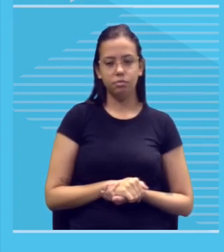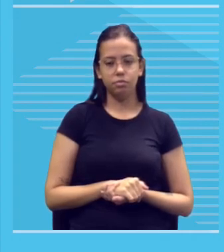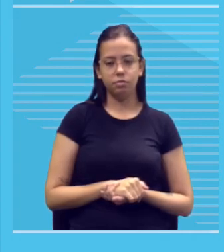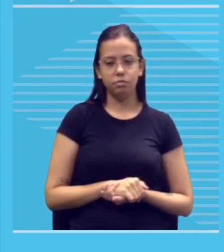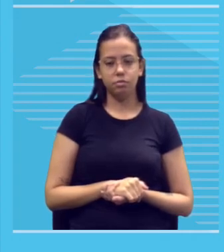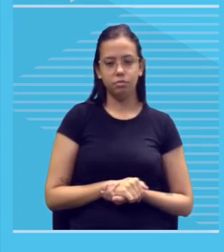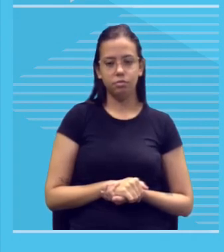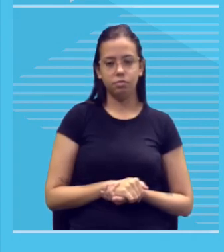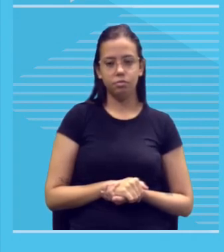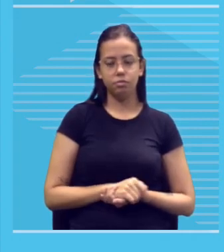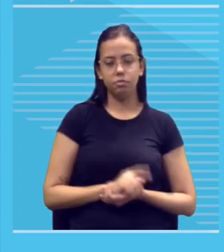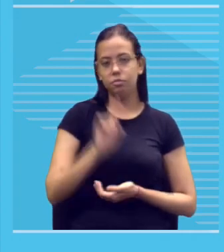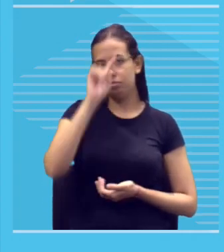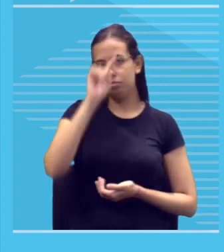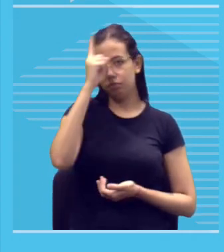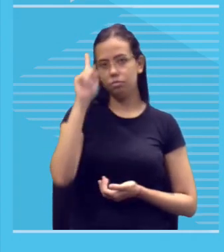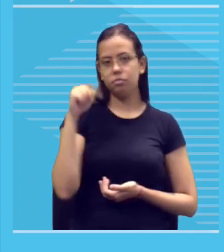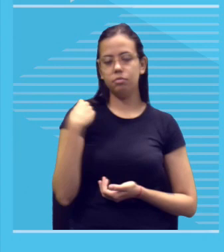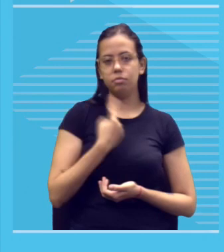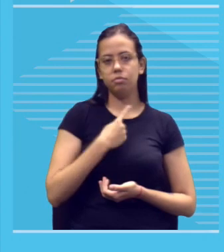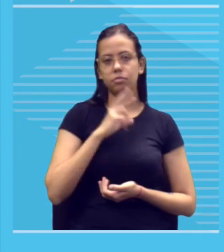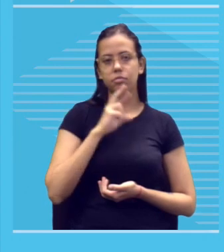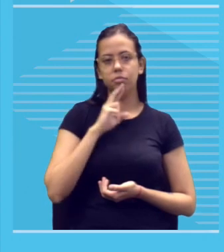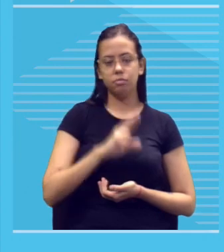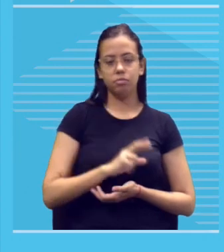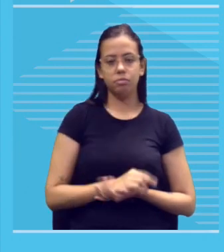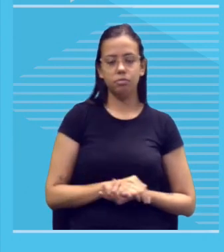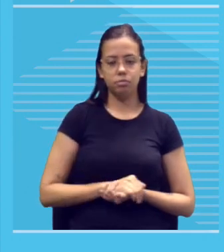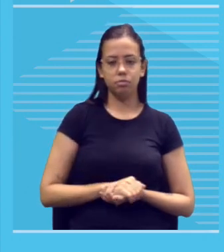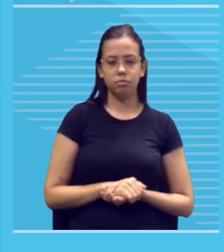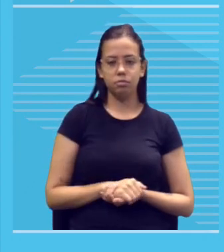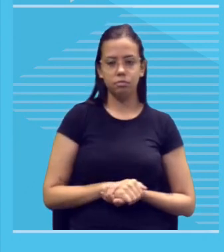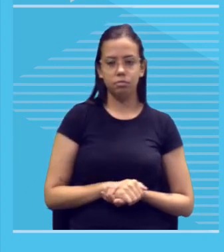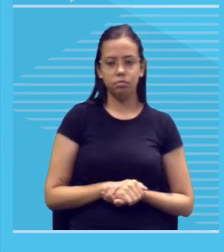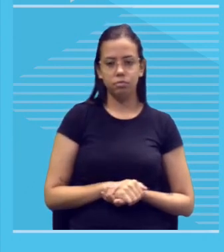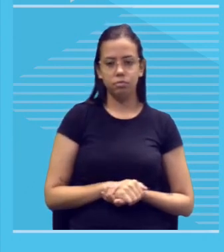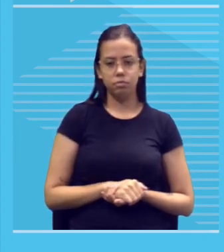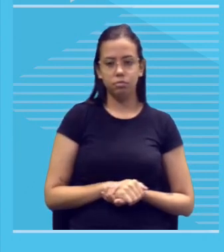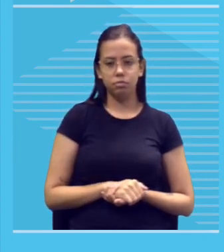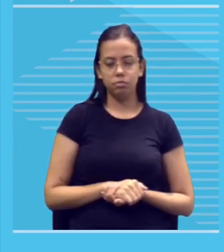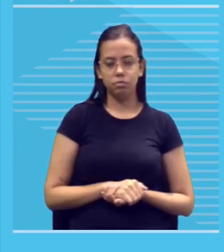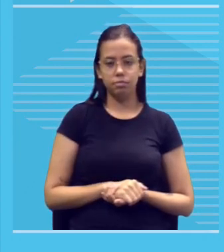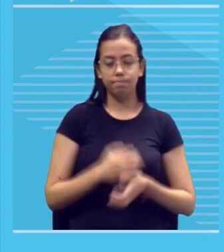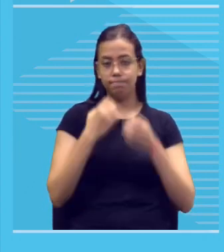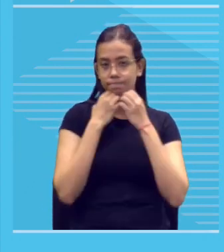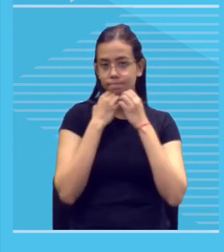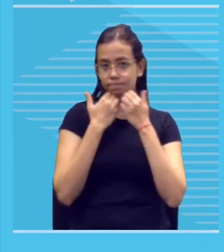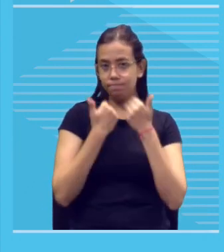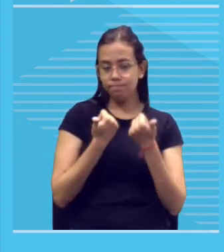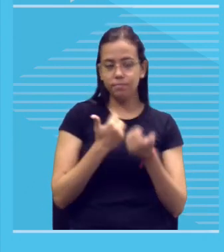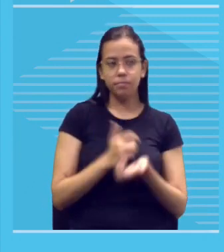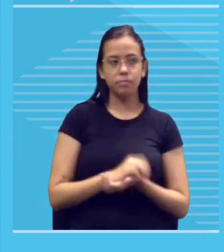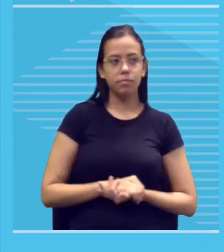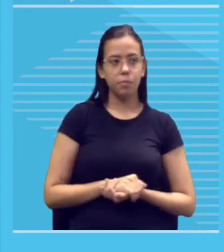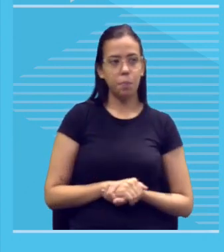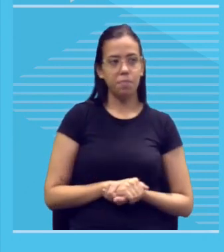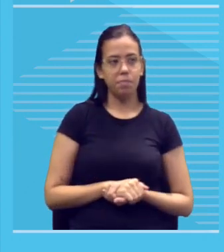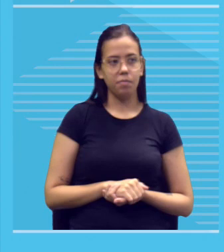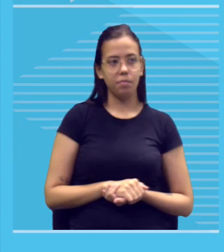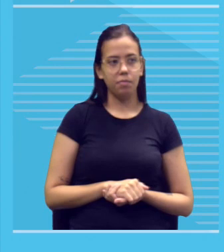a ideia da nossa solução de boa na lagoa tranquilo galerinha